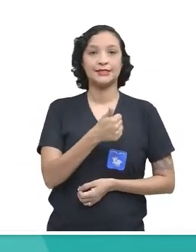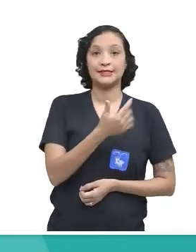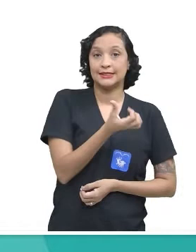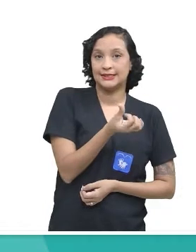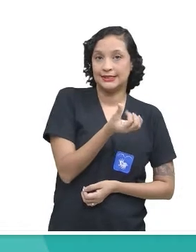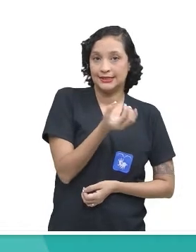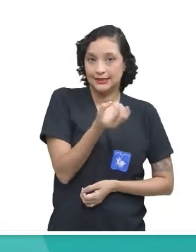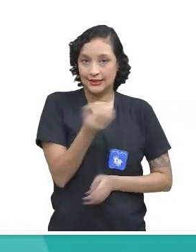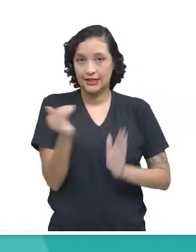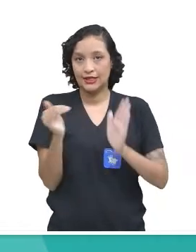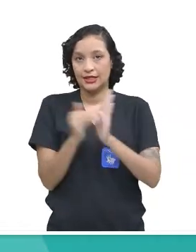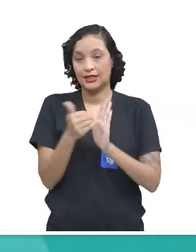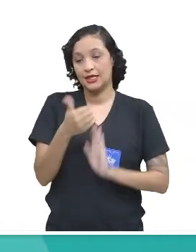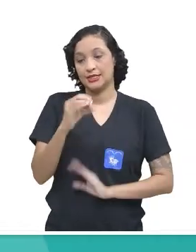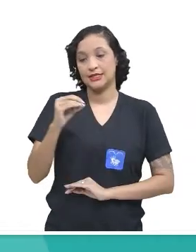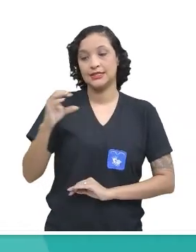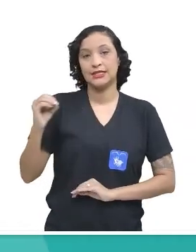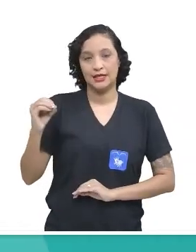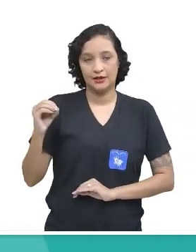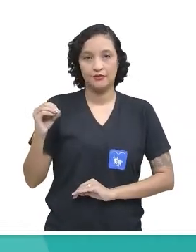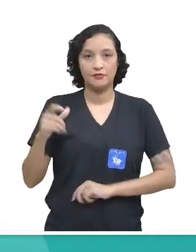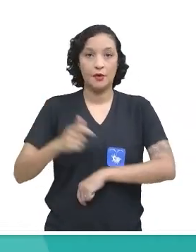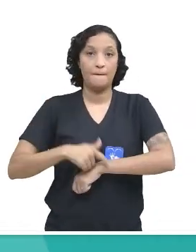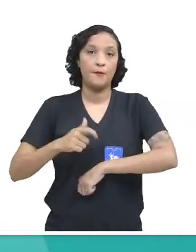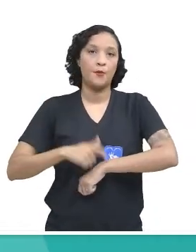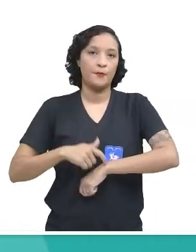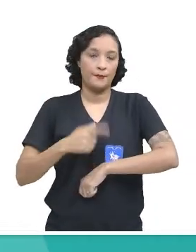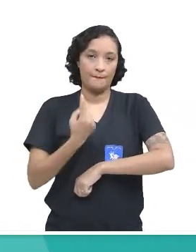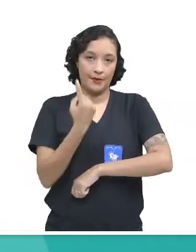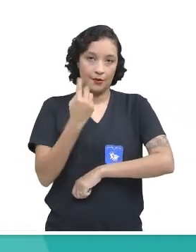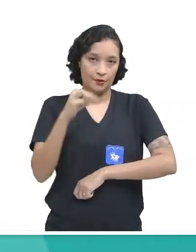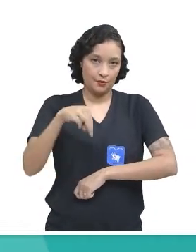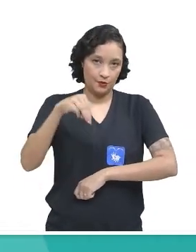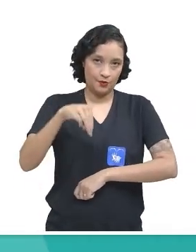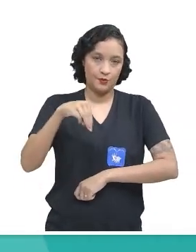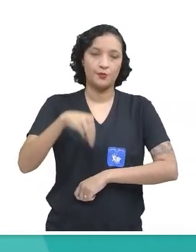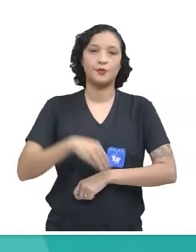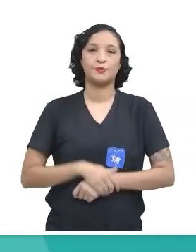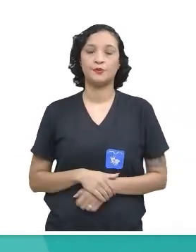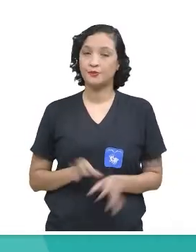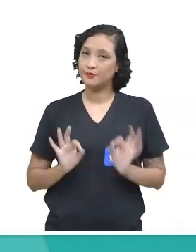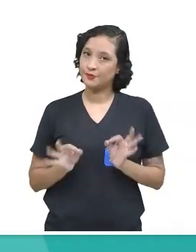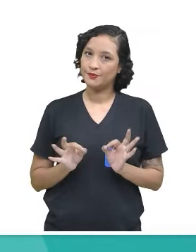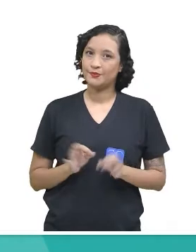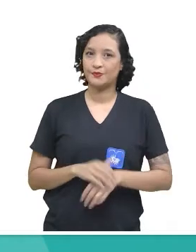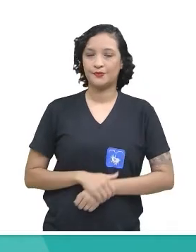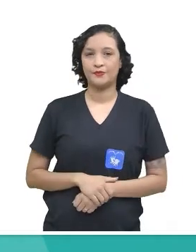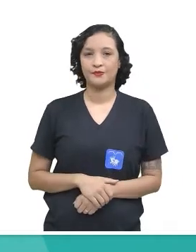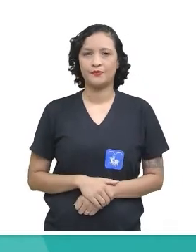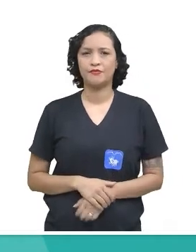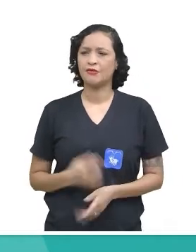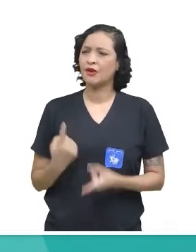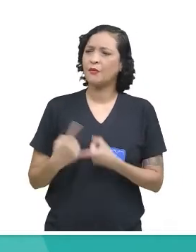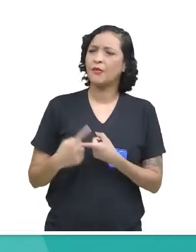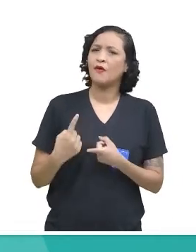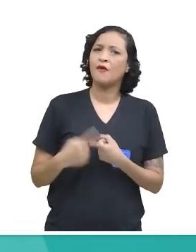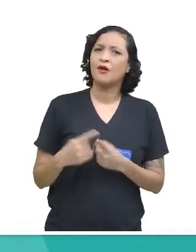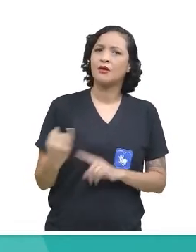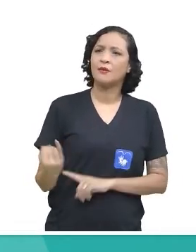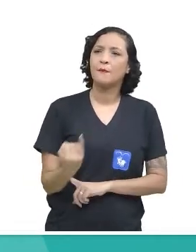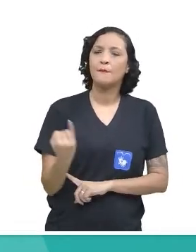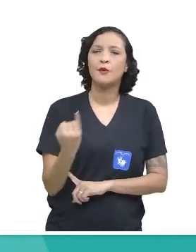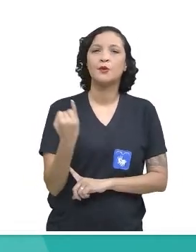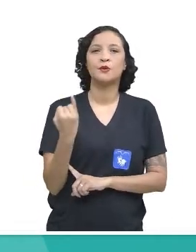60 a 100 vezes por minuto. Certo? Mas, professora, por que é